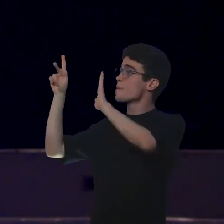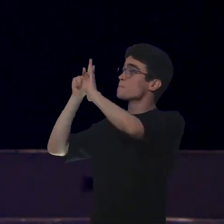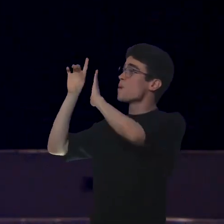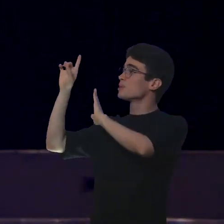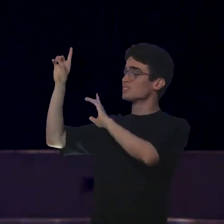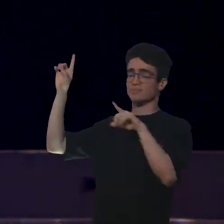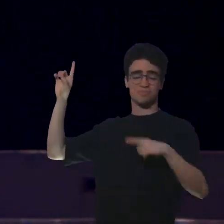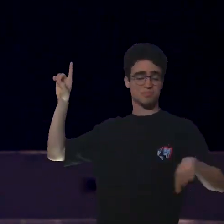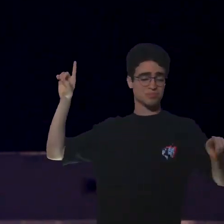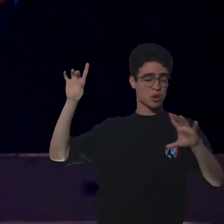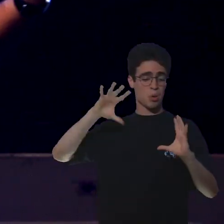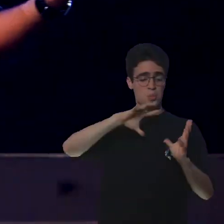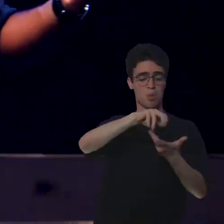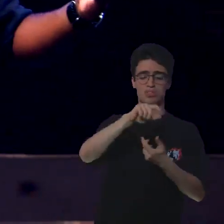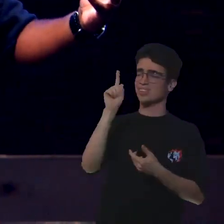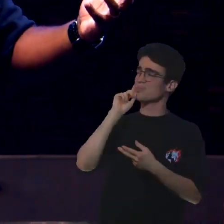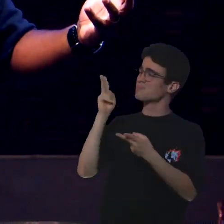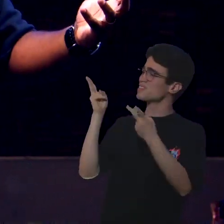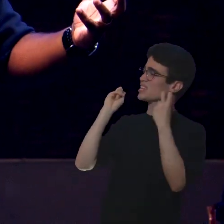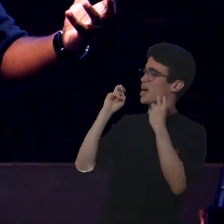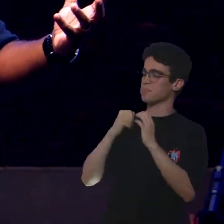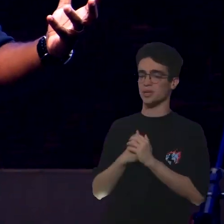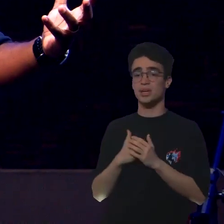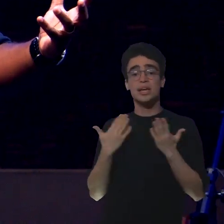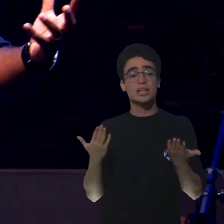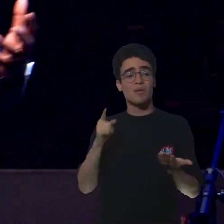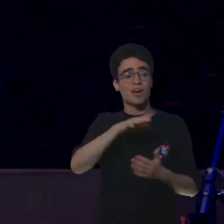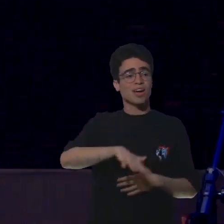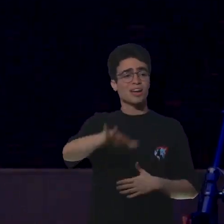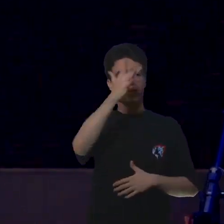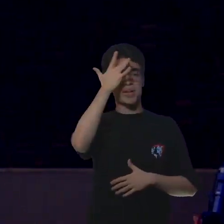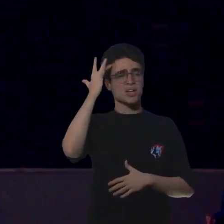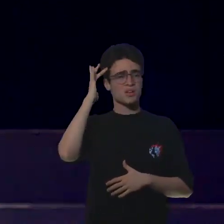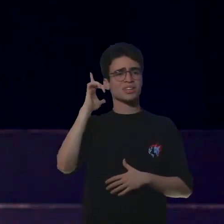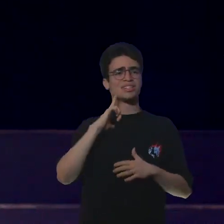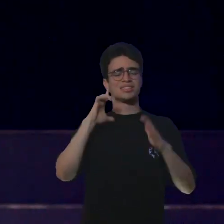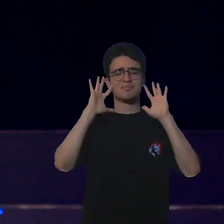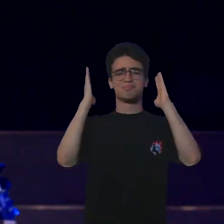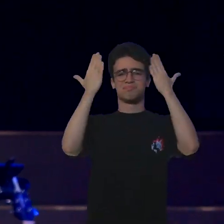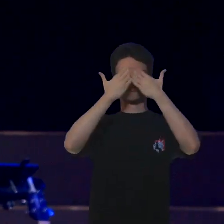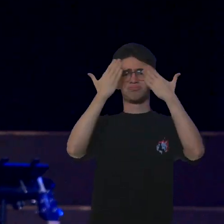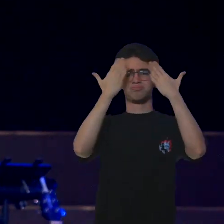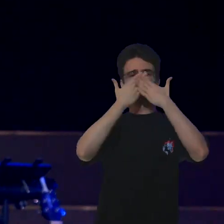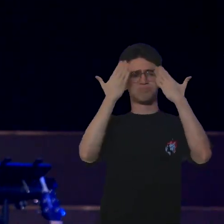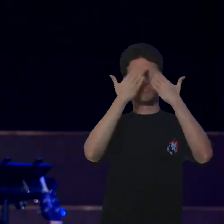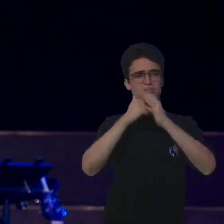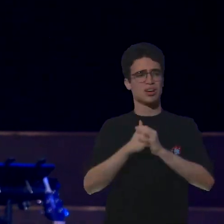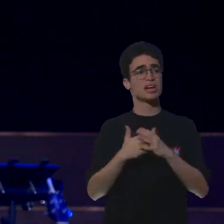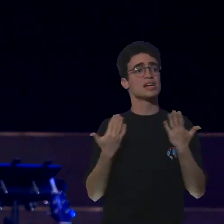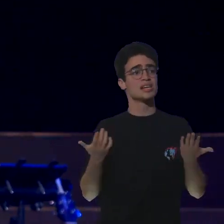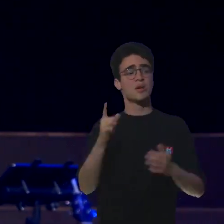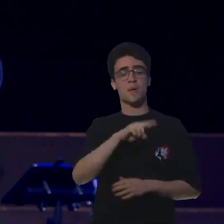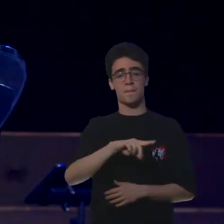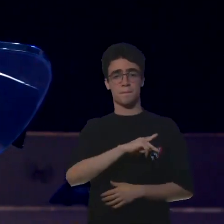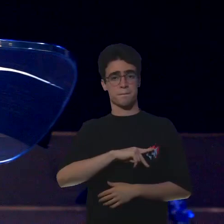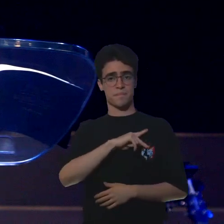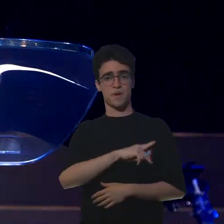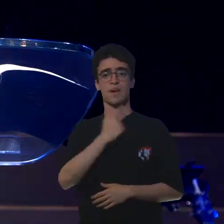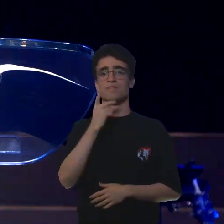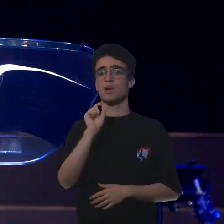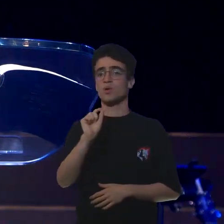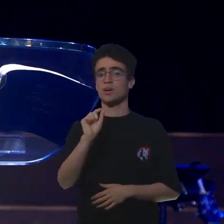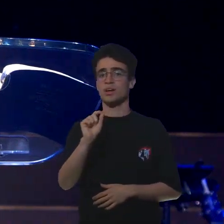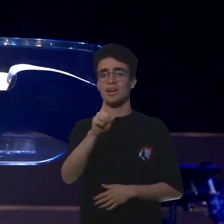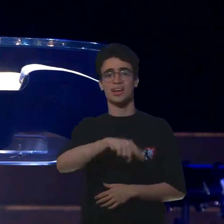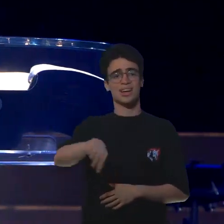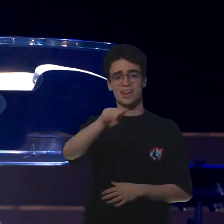aí, existe uma cegueira espiritual. E Paulo ele vai trazer aqui que o Deus desse mundo, ele vai fazer isso para que